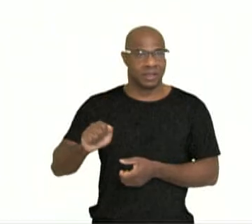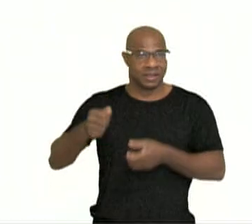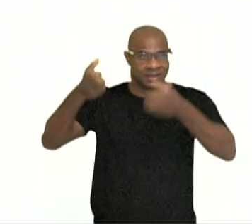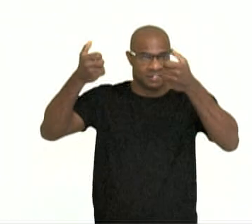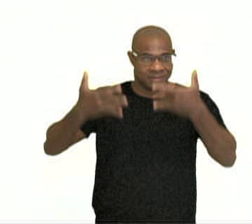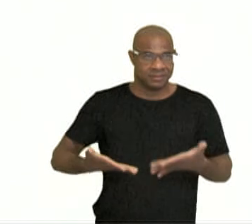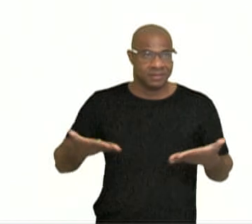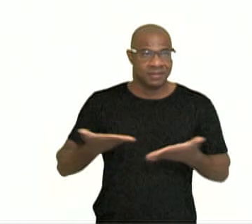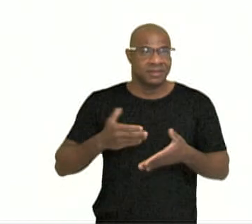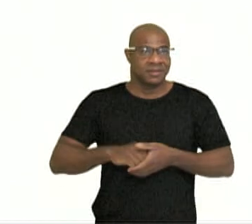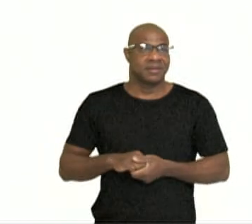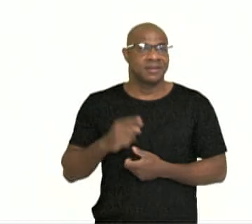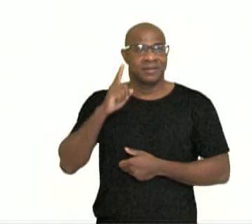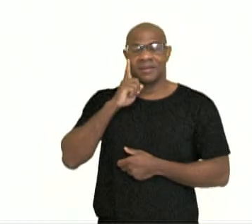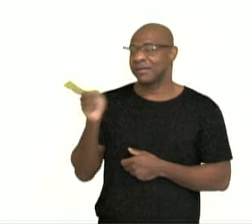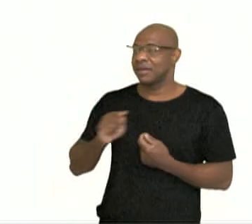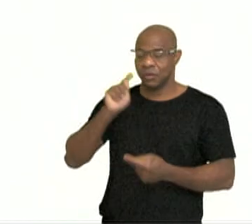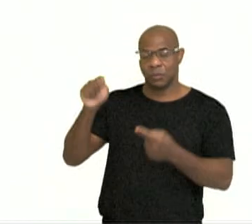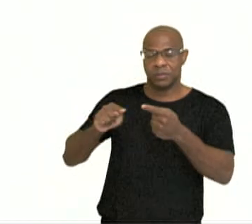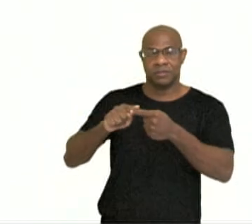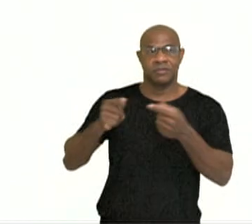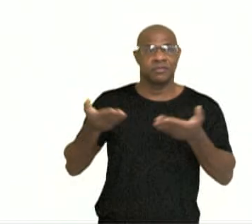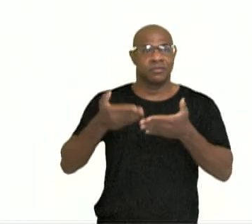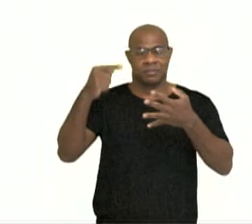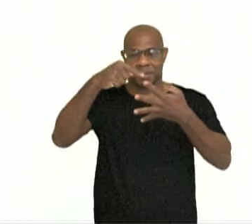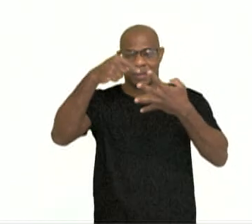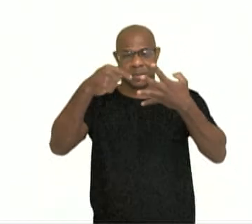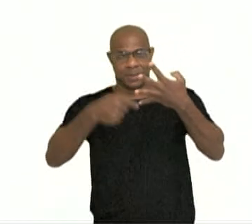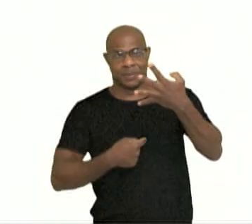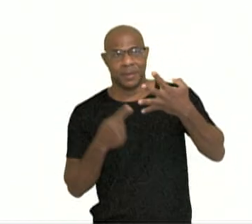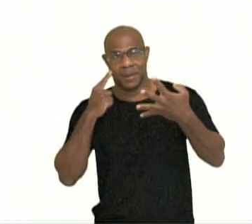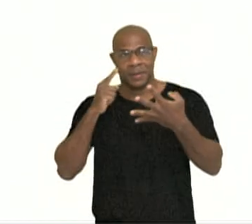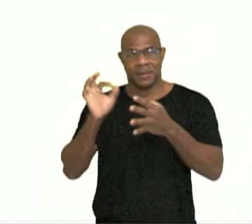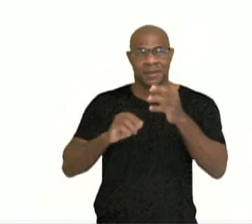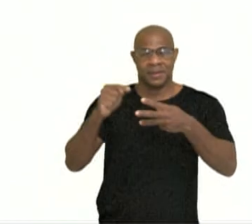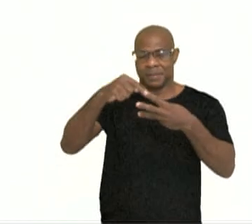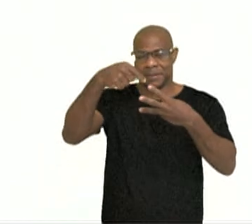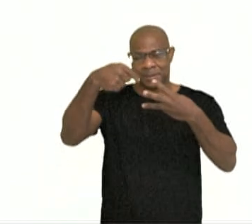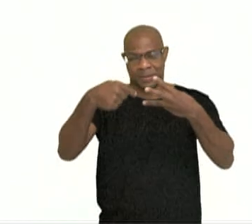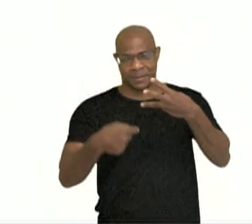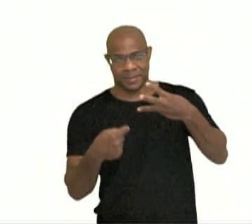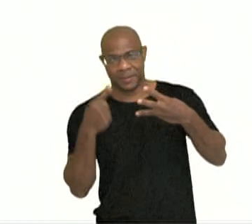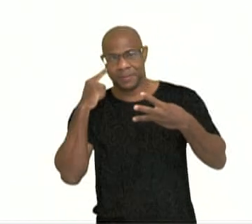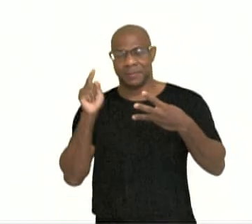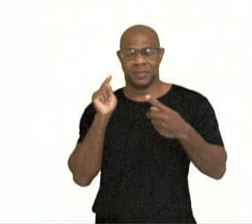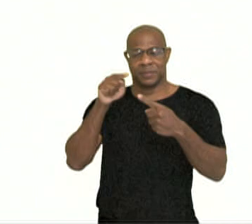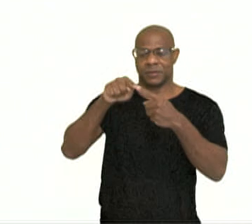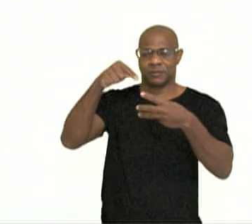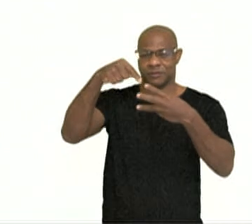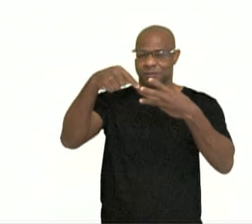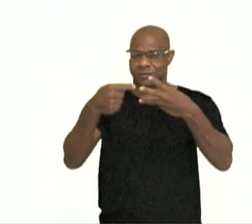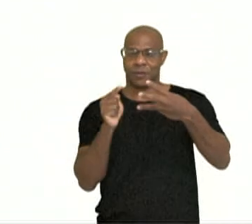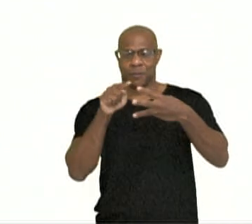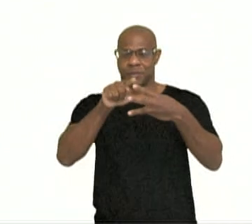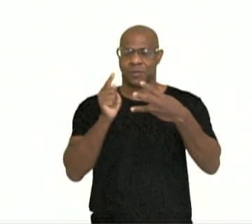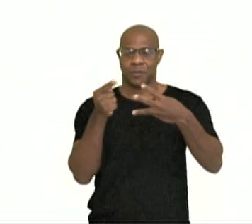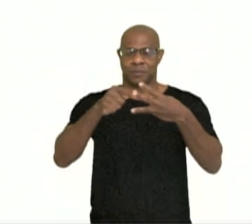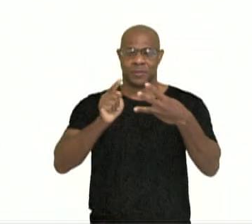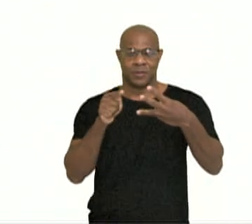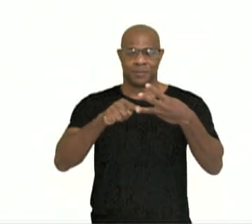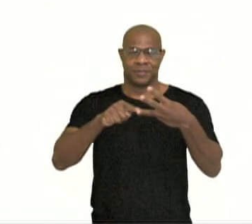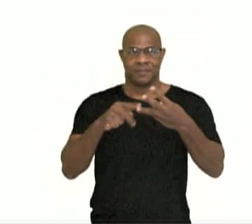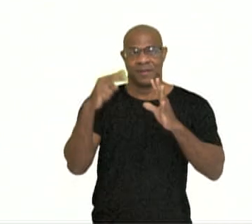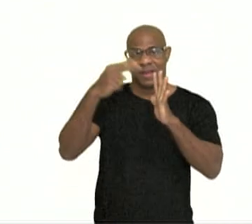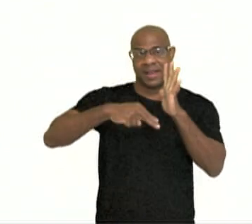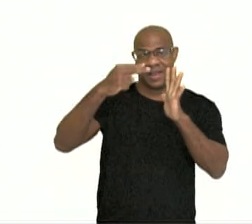mais antigos da história da humanidade. A nossa aula se organiza em três objetivos, né? Vamos ler e